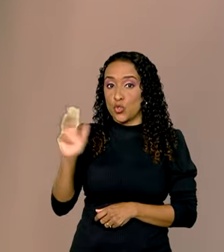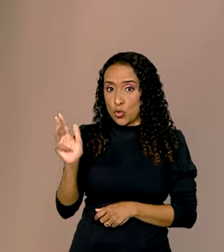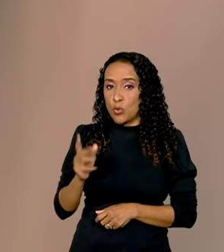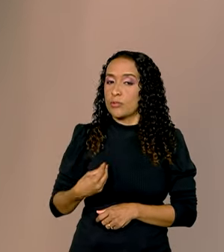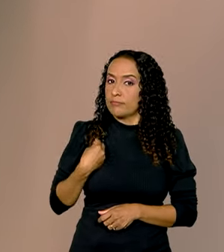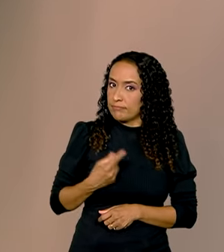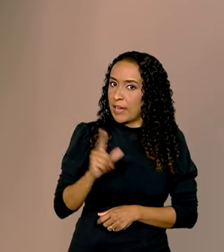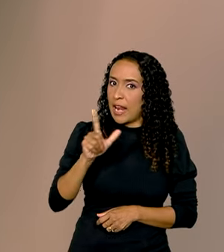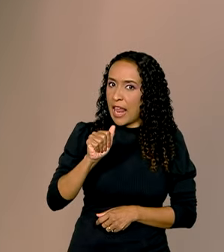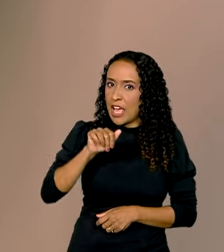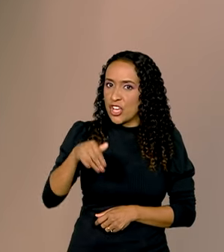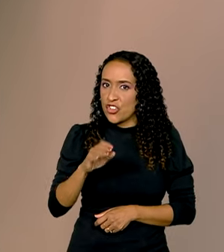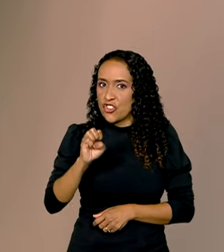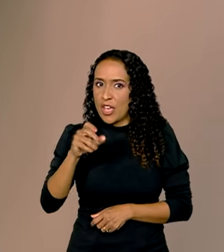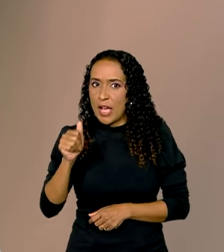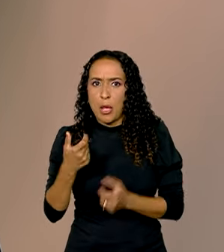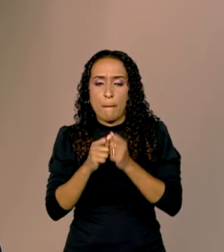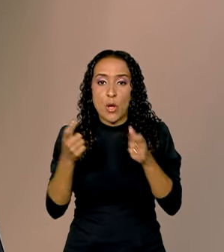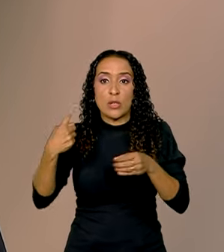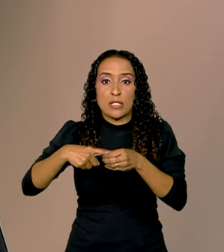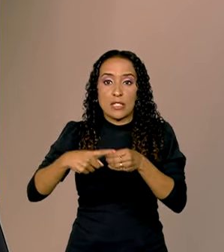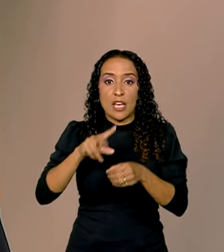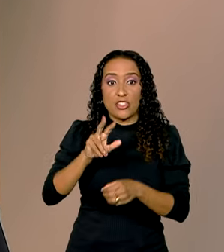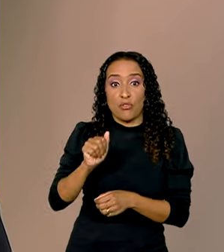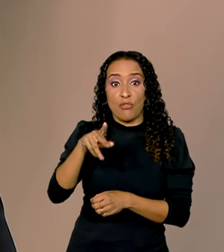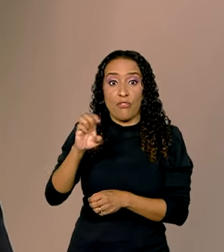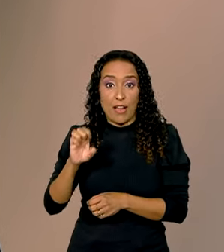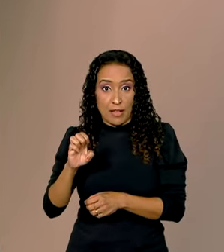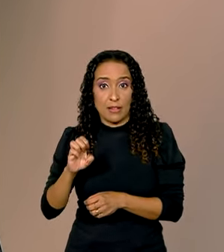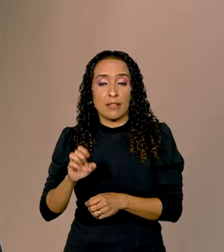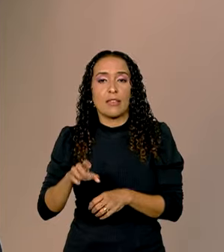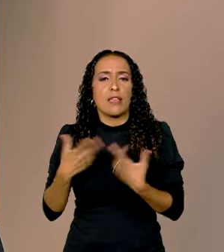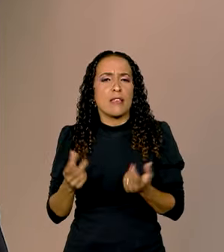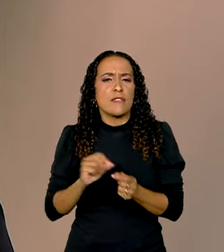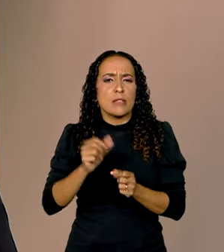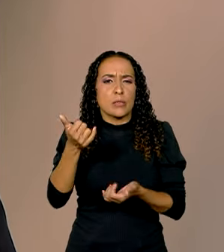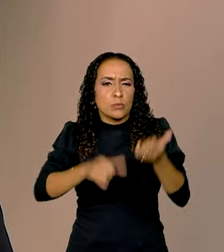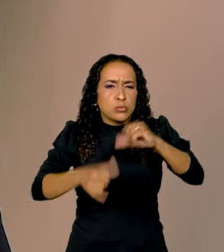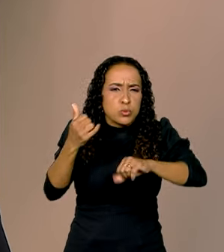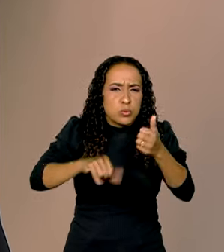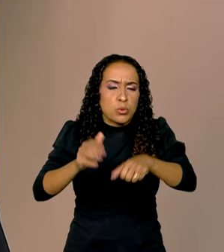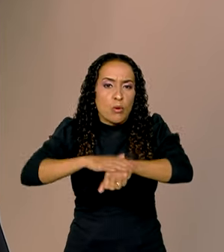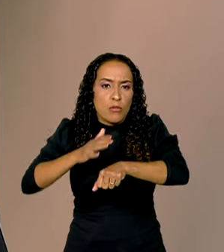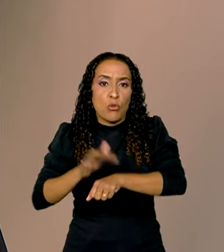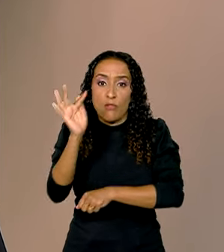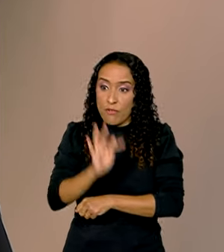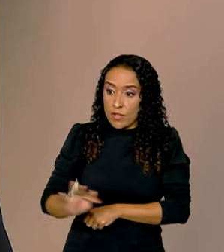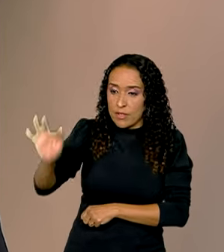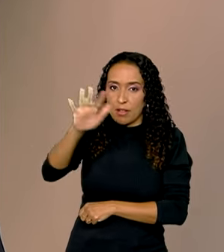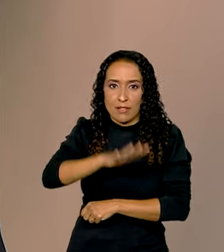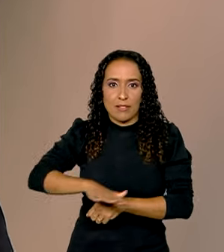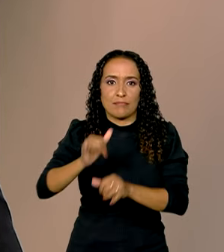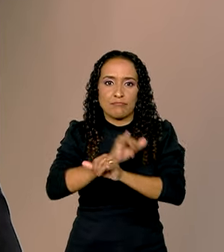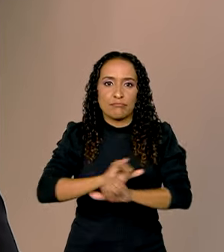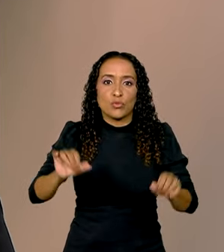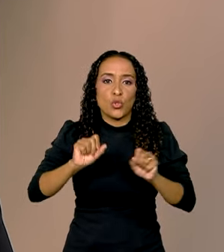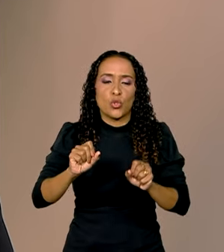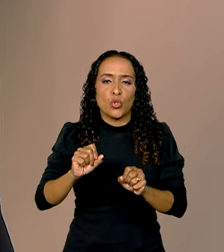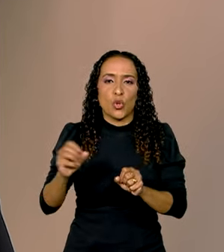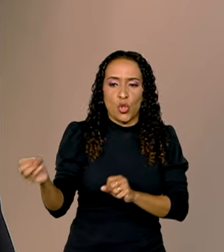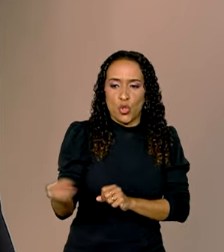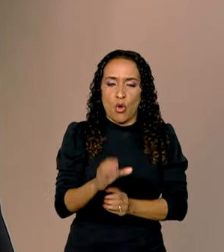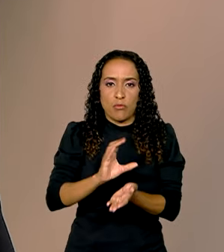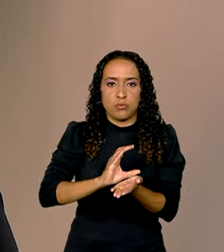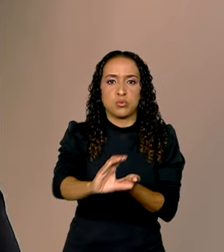esteve em Lajeado, a maior cidade do Vale do Taquari. Ele fez um balanço das ações federais na região e anunciou